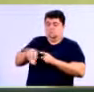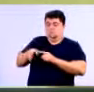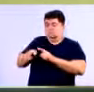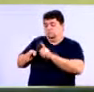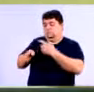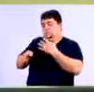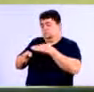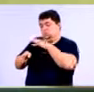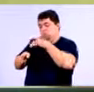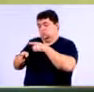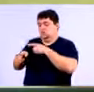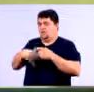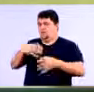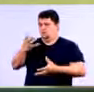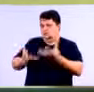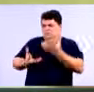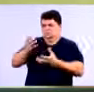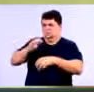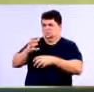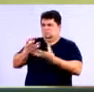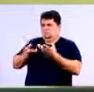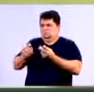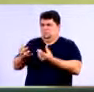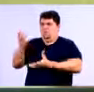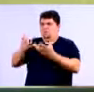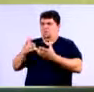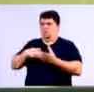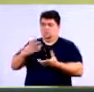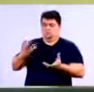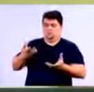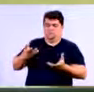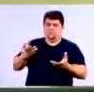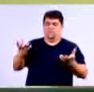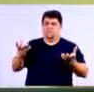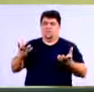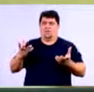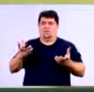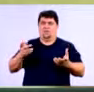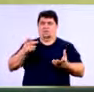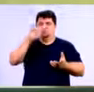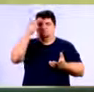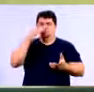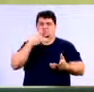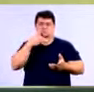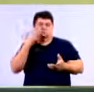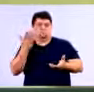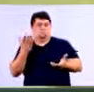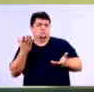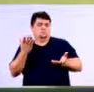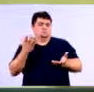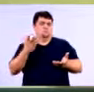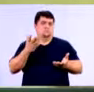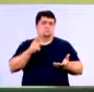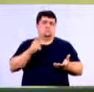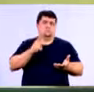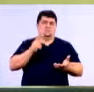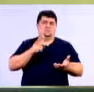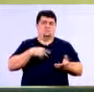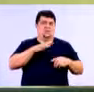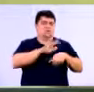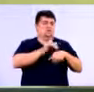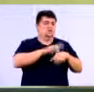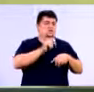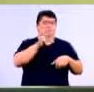do risco de um incêndio. Ou você pode tentar se defender do risco de um falecimento, né? Quando você tem filho, o exemplo que o professor deu, você contrata aí